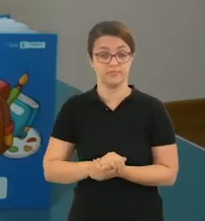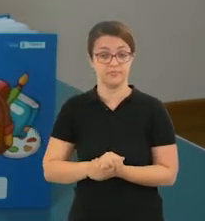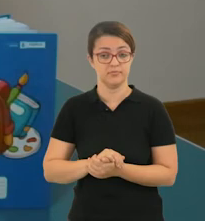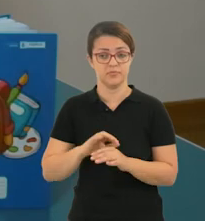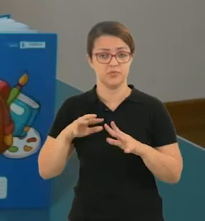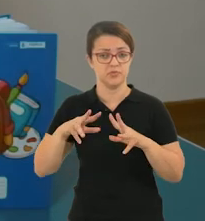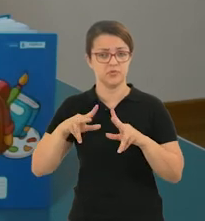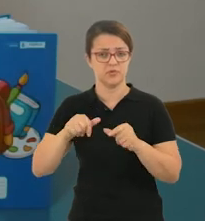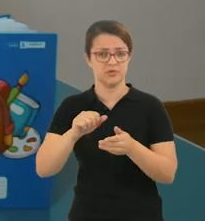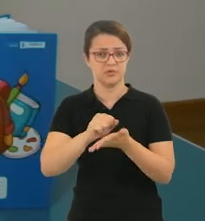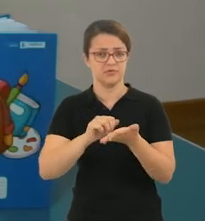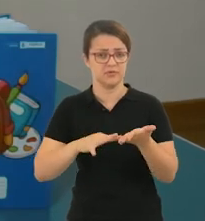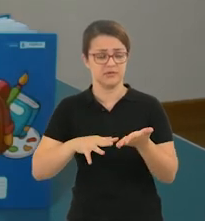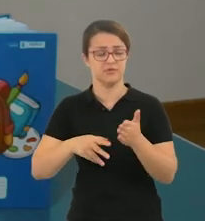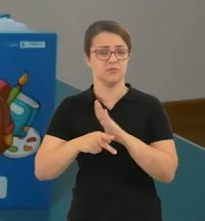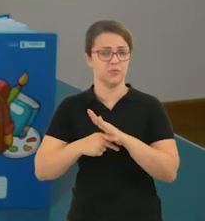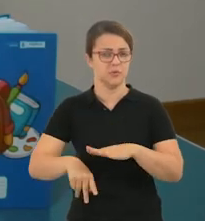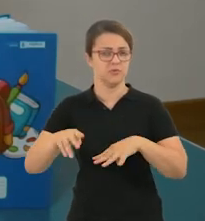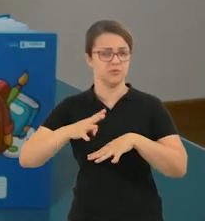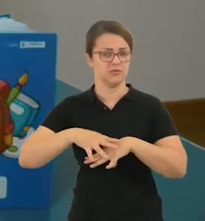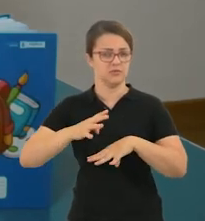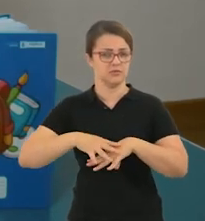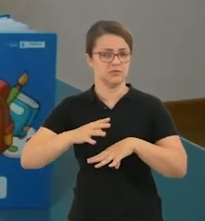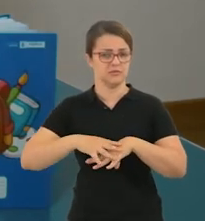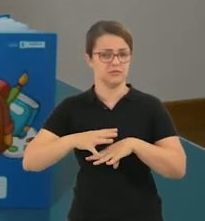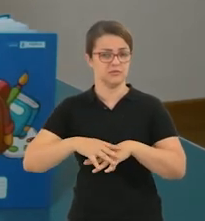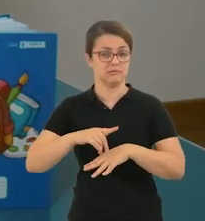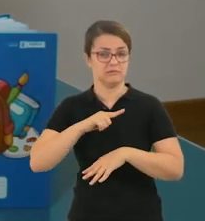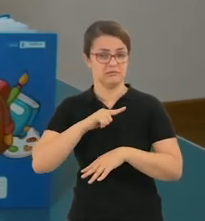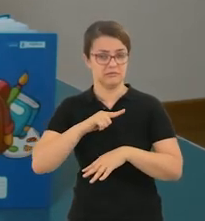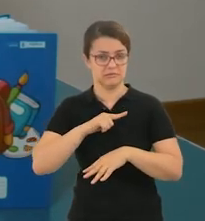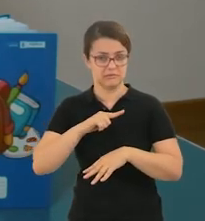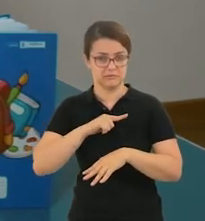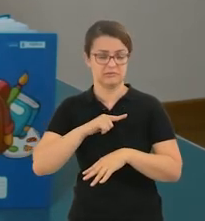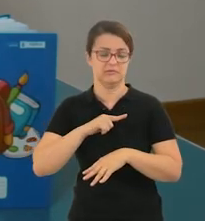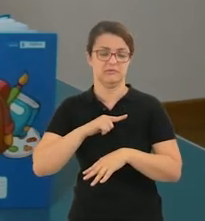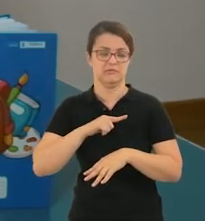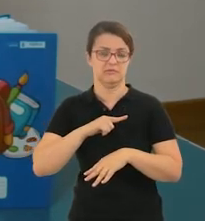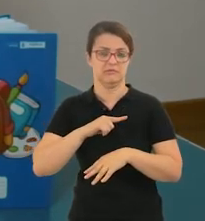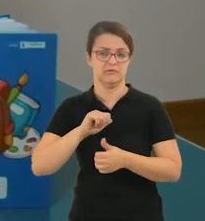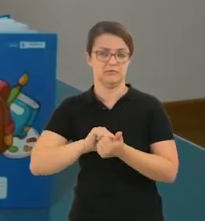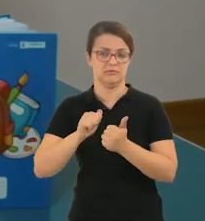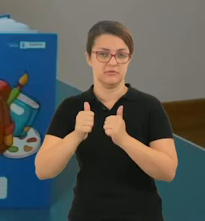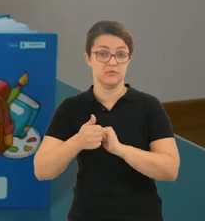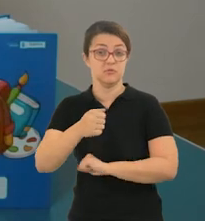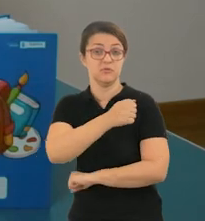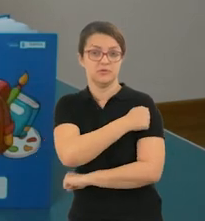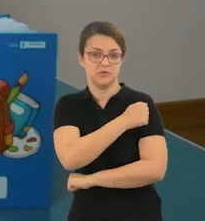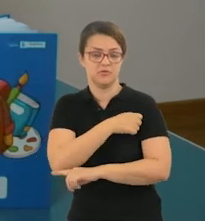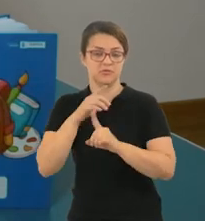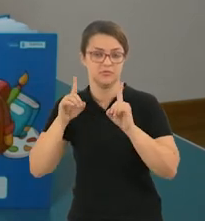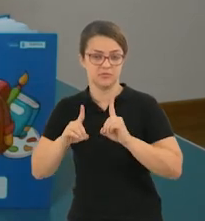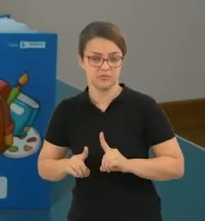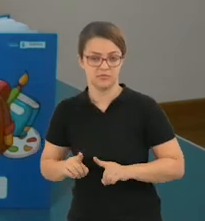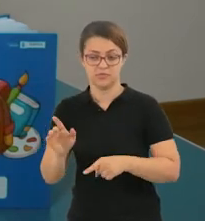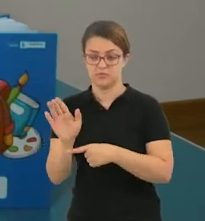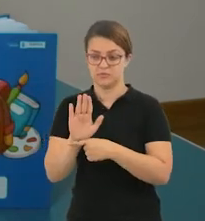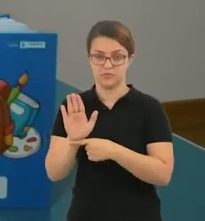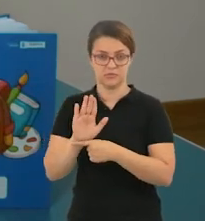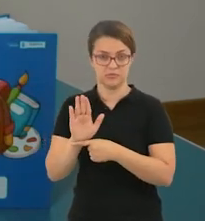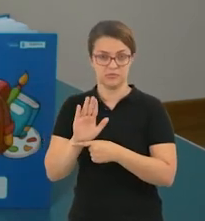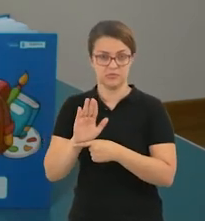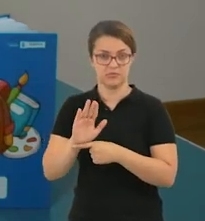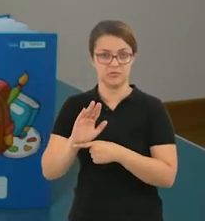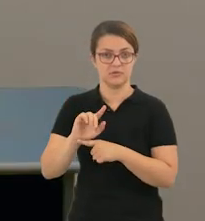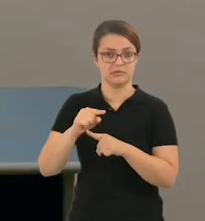Lembrando que todas essas atividades de matemática têm adaptação para estudantes com deficiência. Então, assista